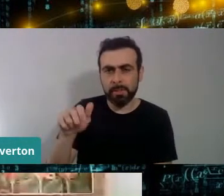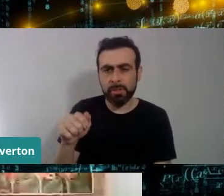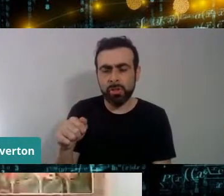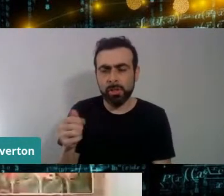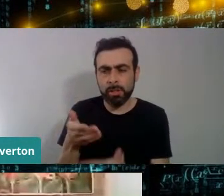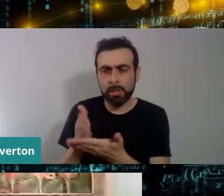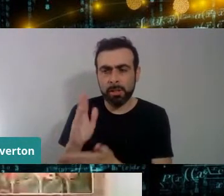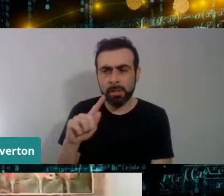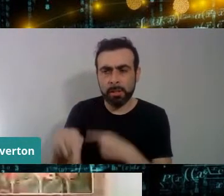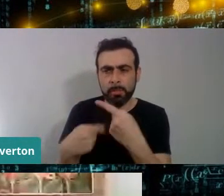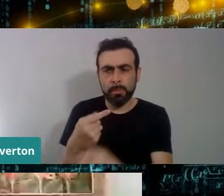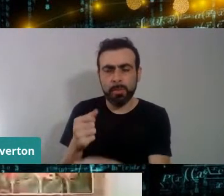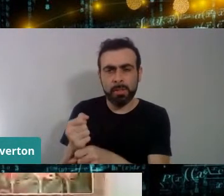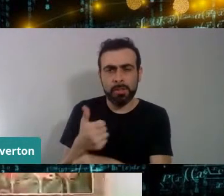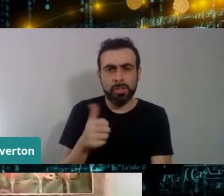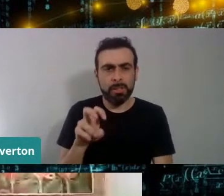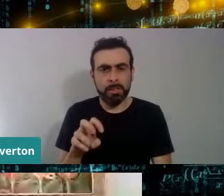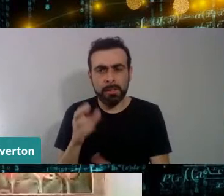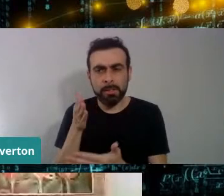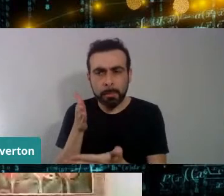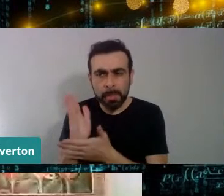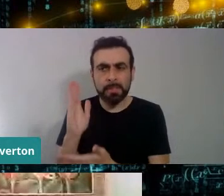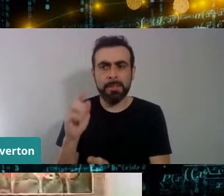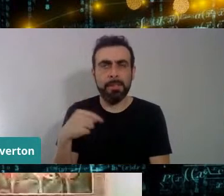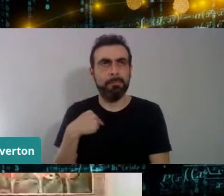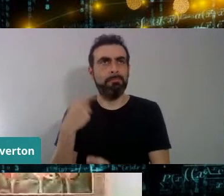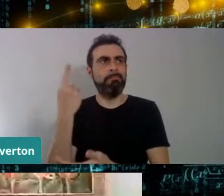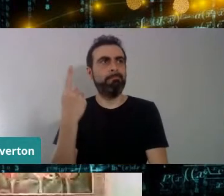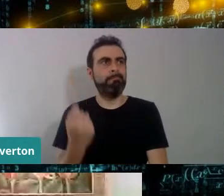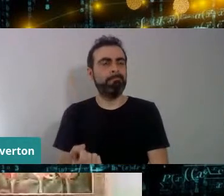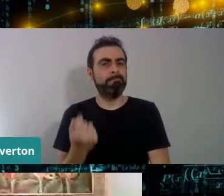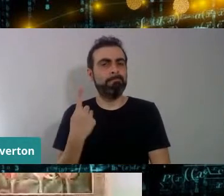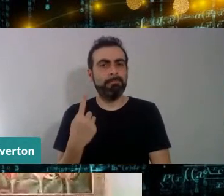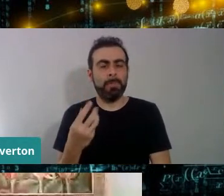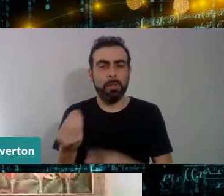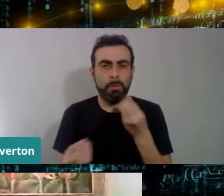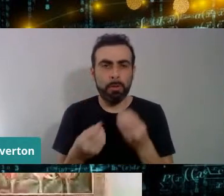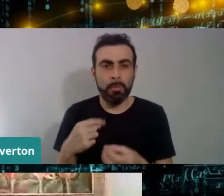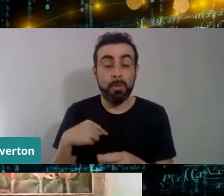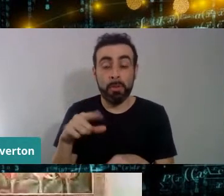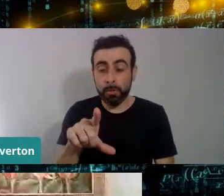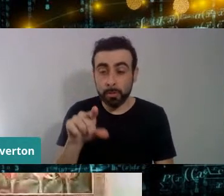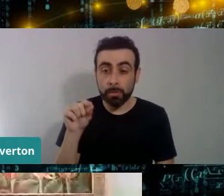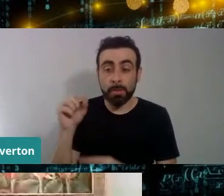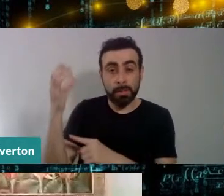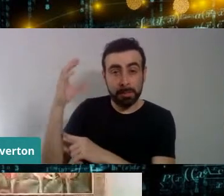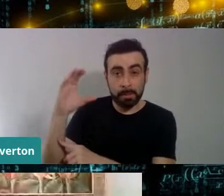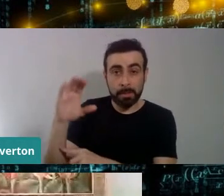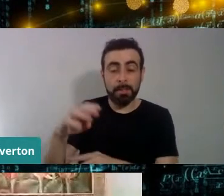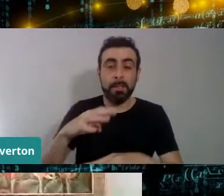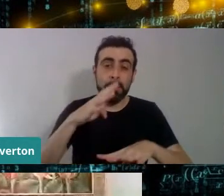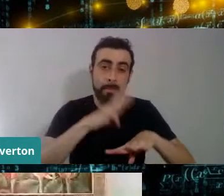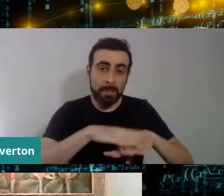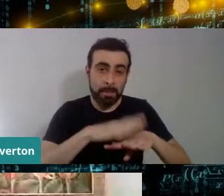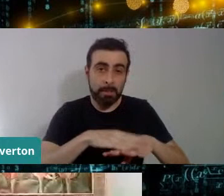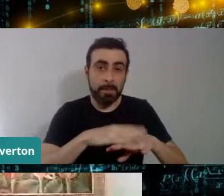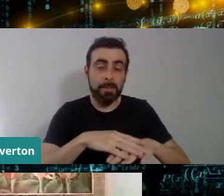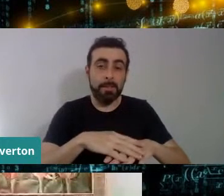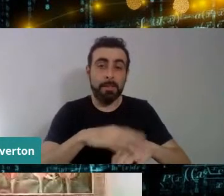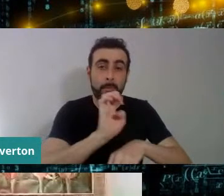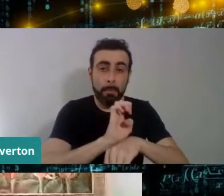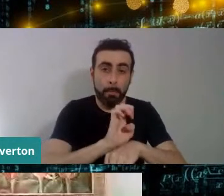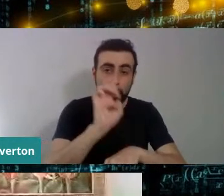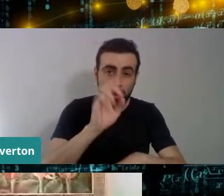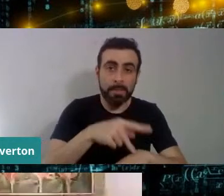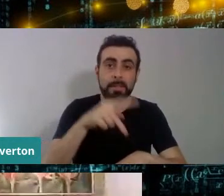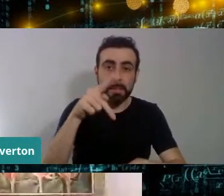E, enfim, fiz a curso de ciência, habilitação em matemática, depois fiz especialização em matemática e tive